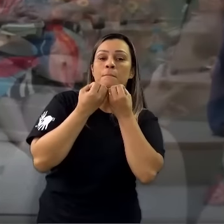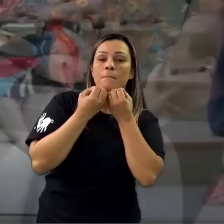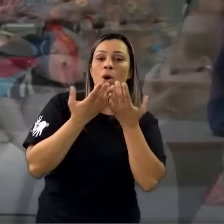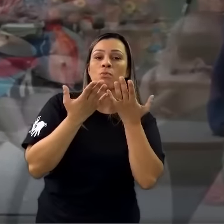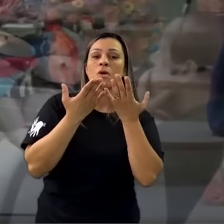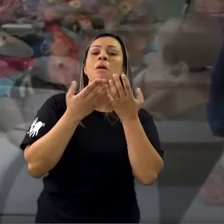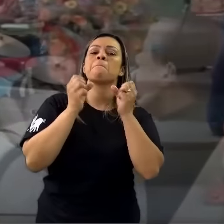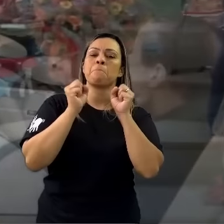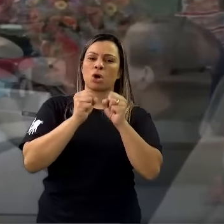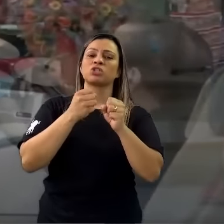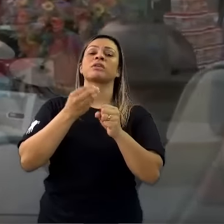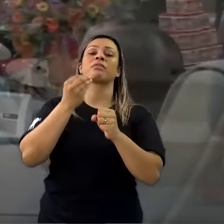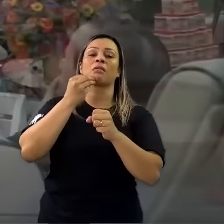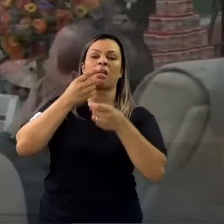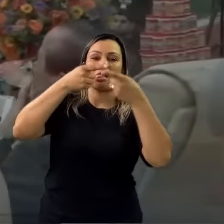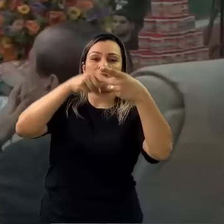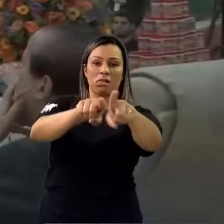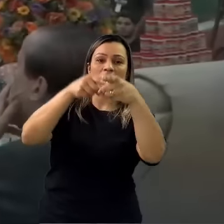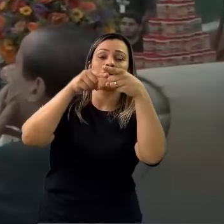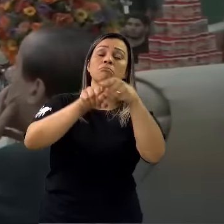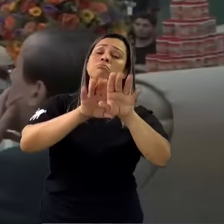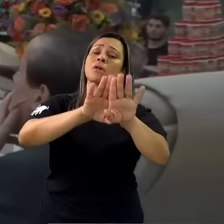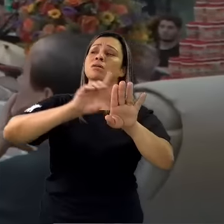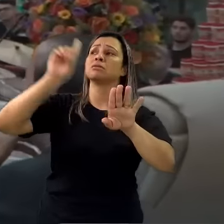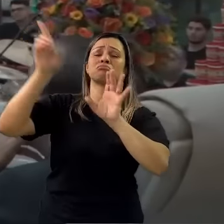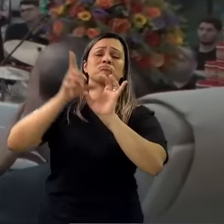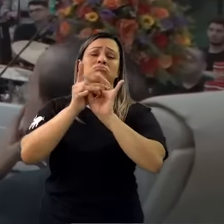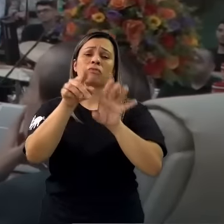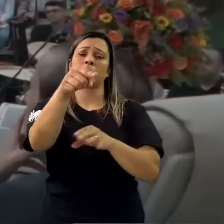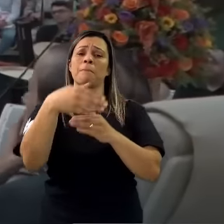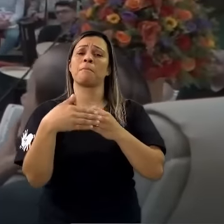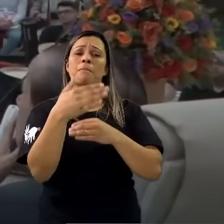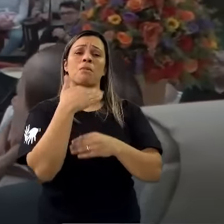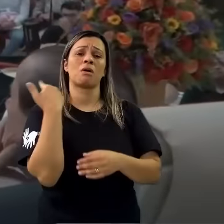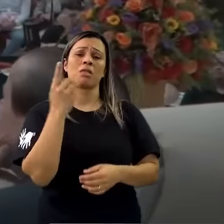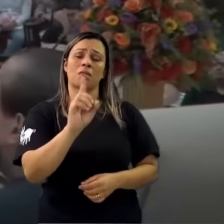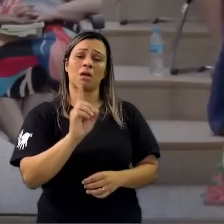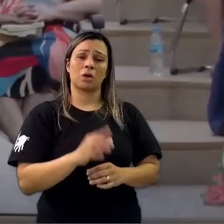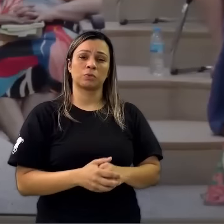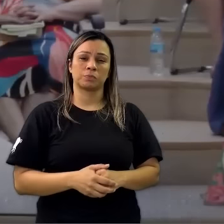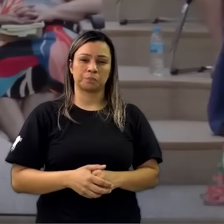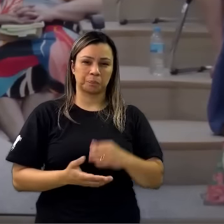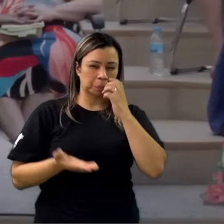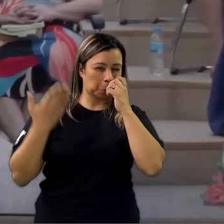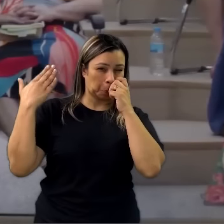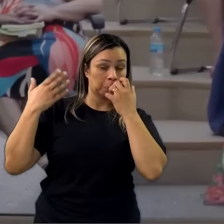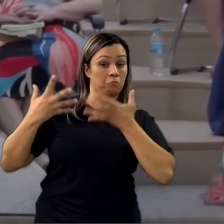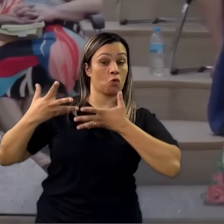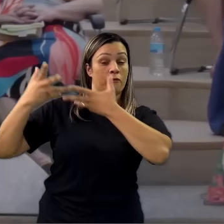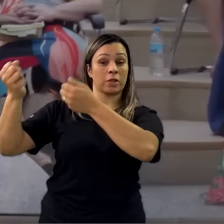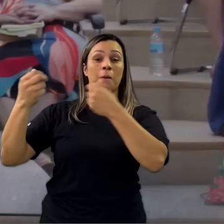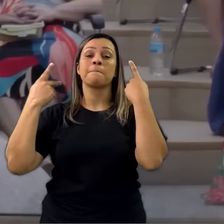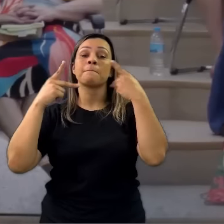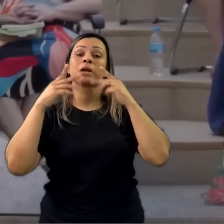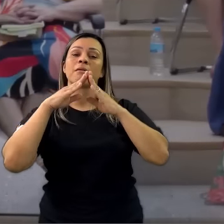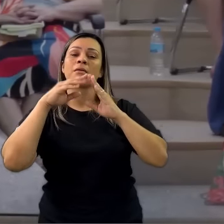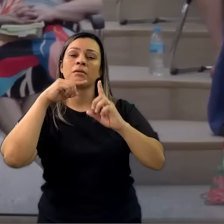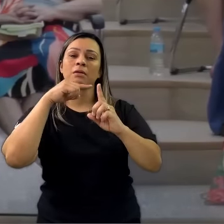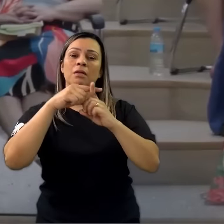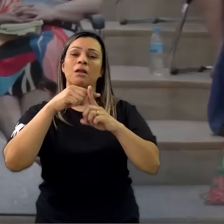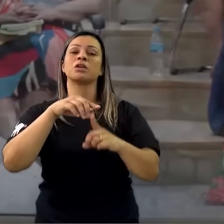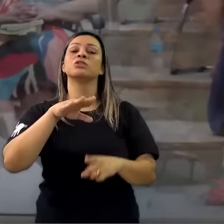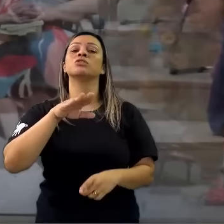eu vou encerrar aqui Recebi um convite para pregar numa igreja um uma pessoa que se dizia meu amigo muitos anos isso falou Rapaz